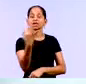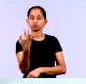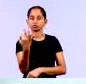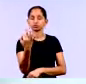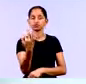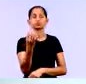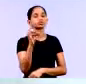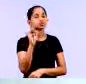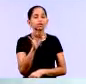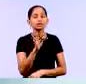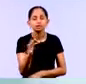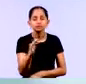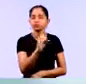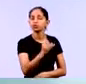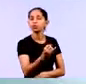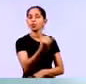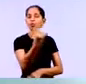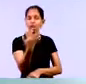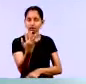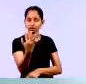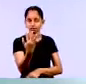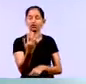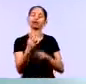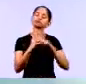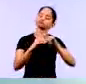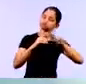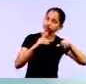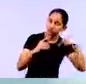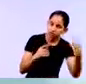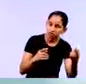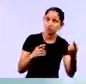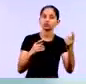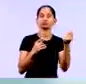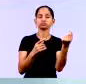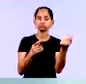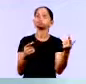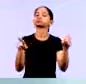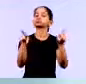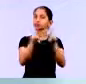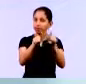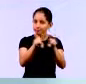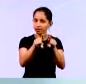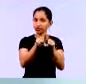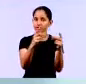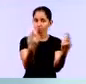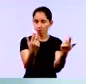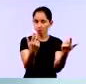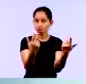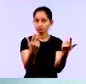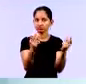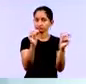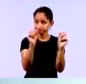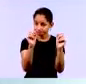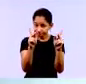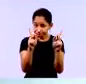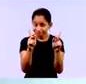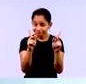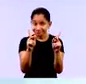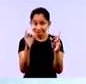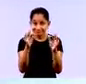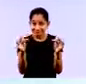quantas matérias-primas totais, e em termos de custos. Tranquilos?